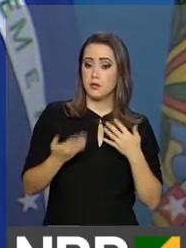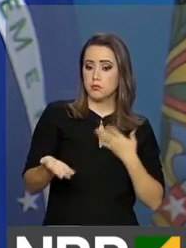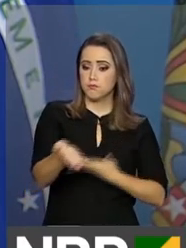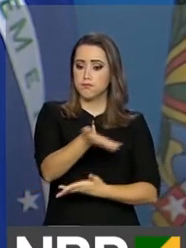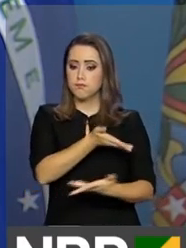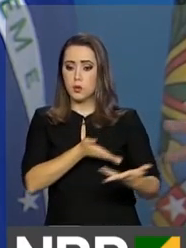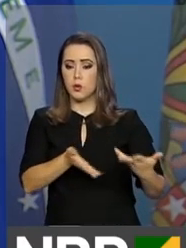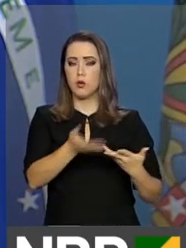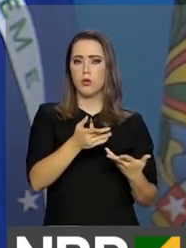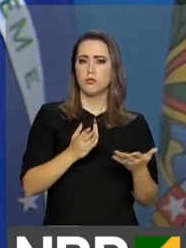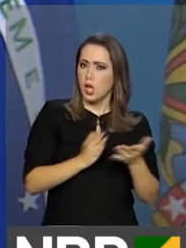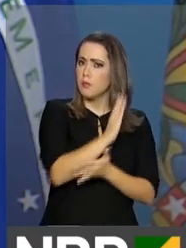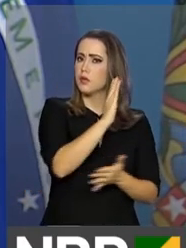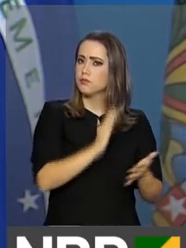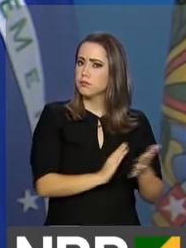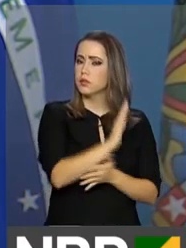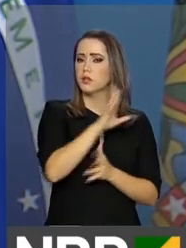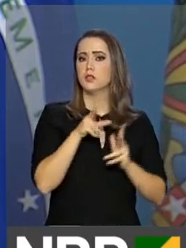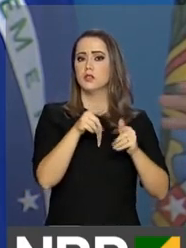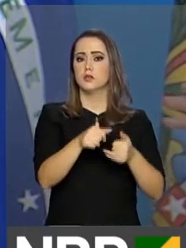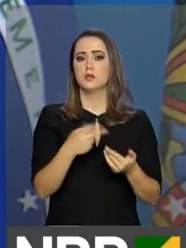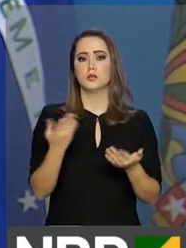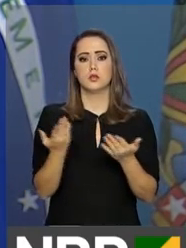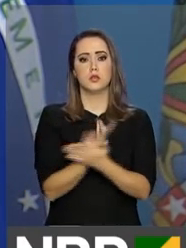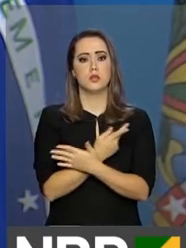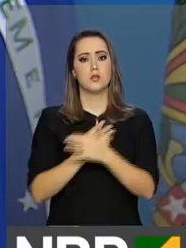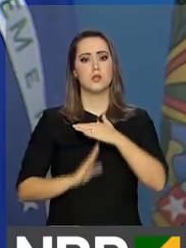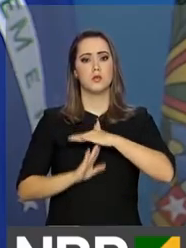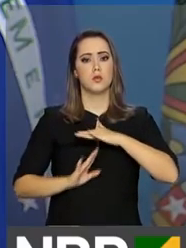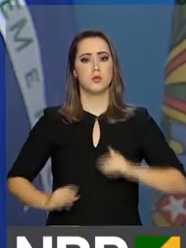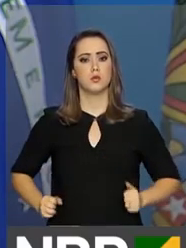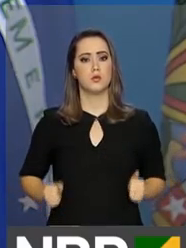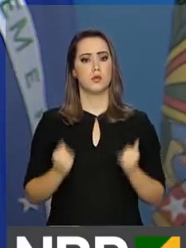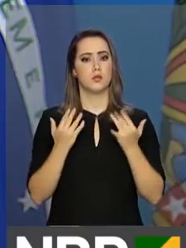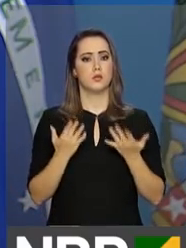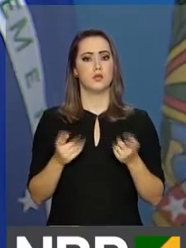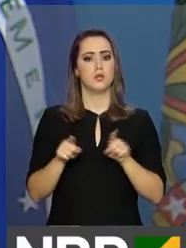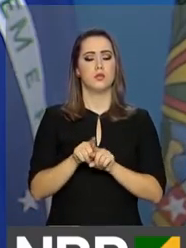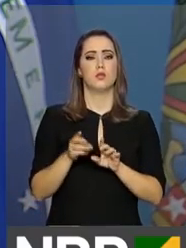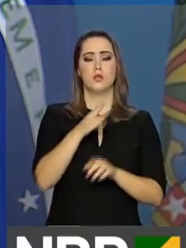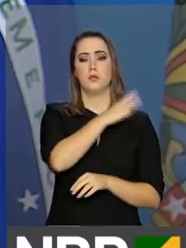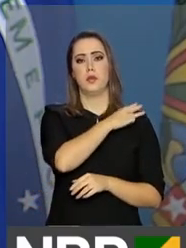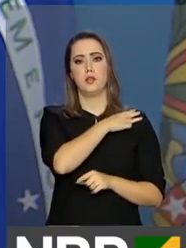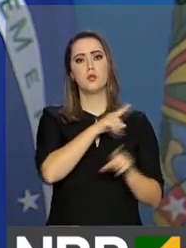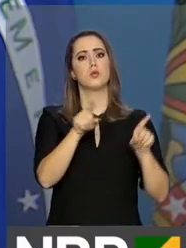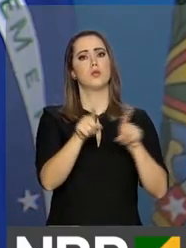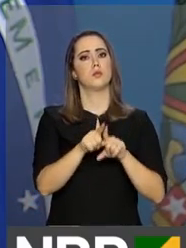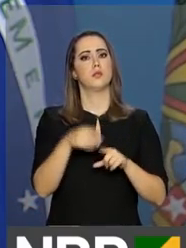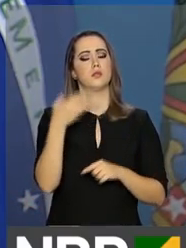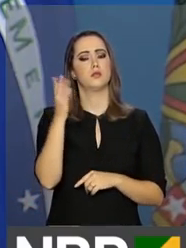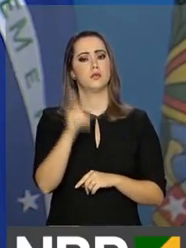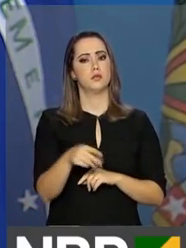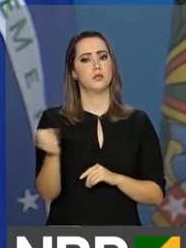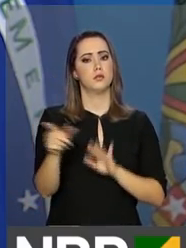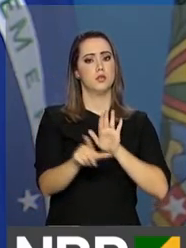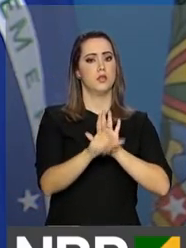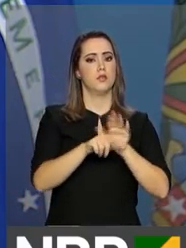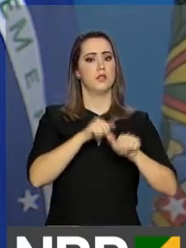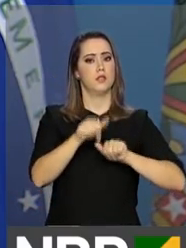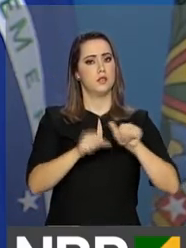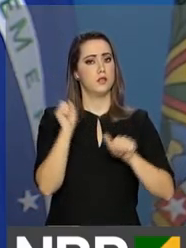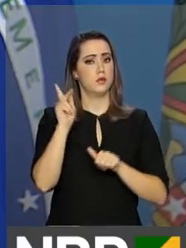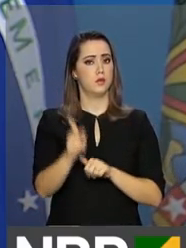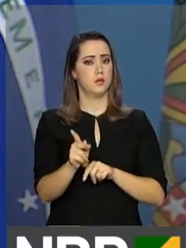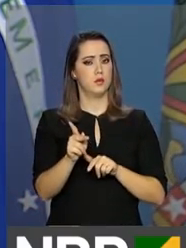nós conseguimos aprová-las todas. Assim foi com o teto dos gastos, foi com a reforma do ensino médio, foi com a modernização